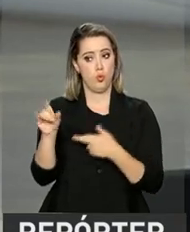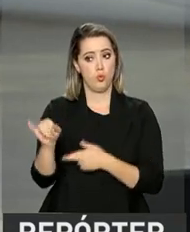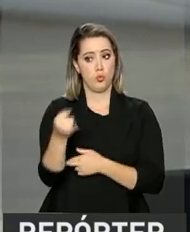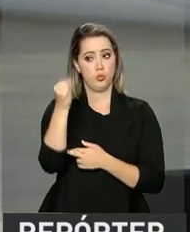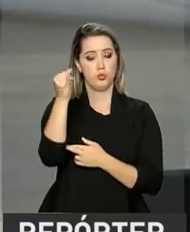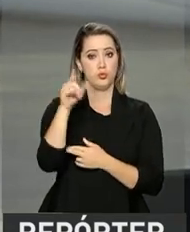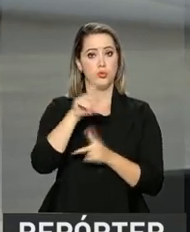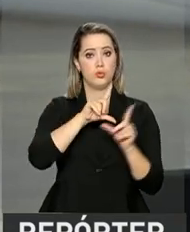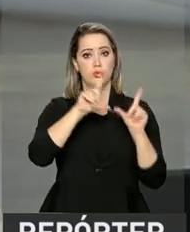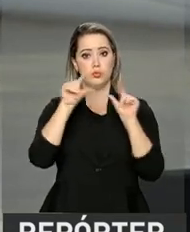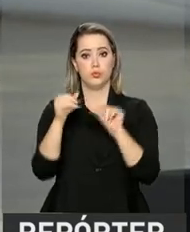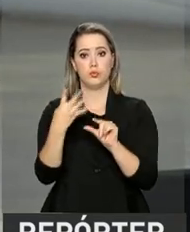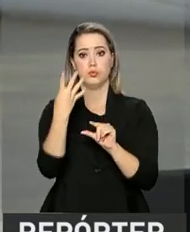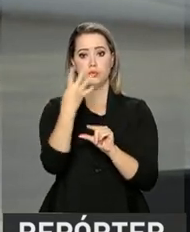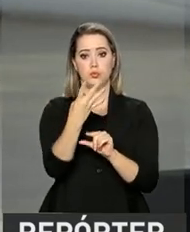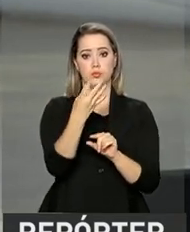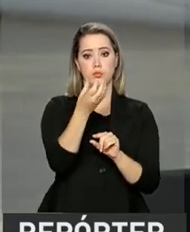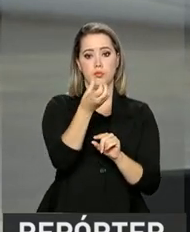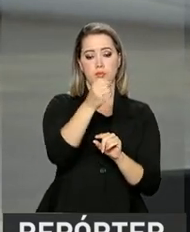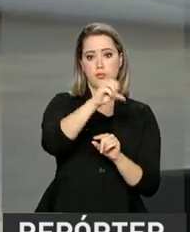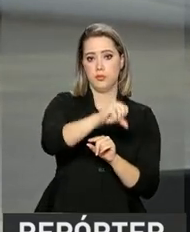crédito caiu de